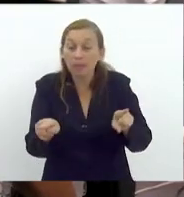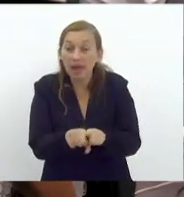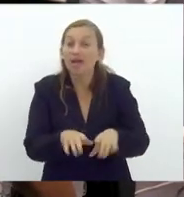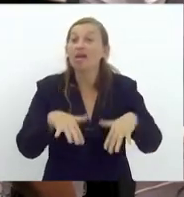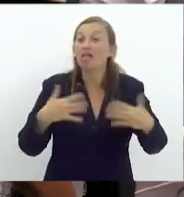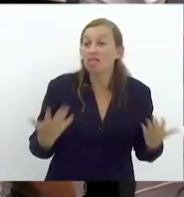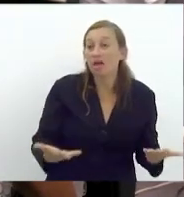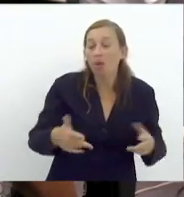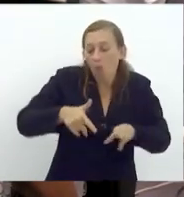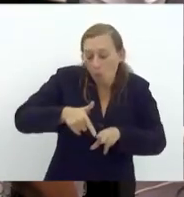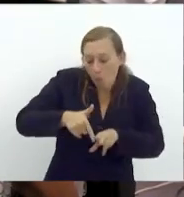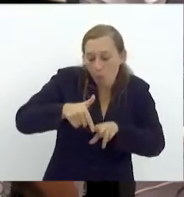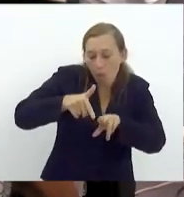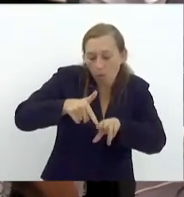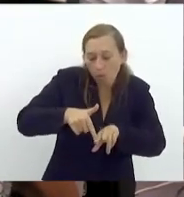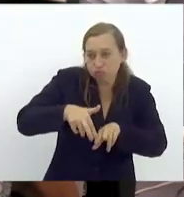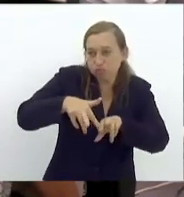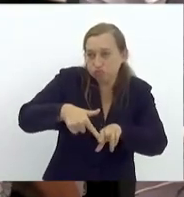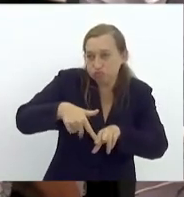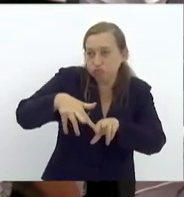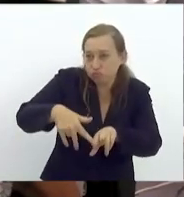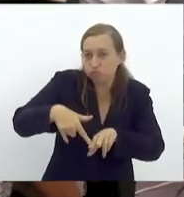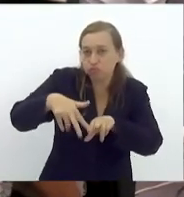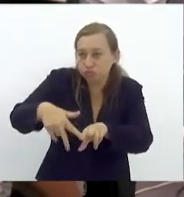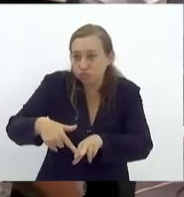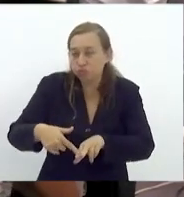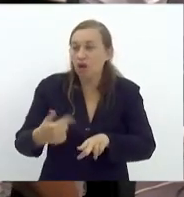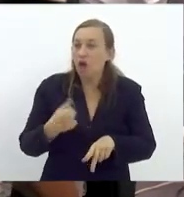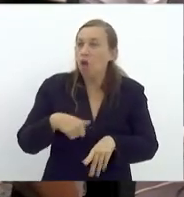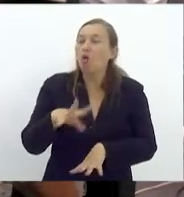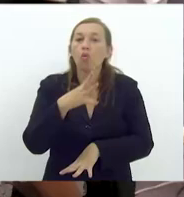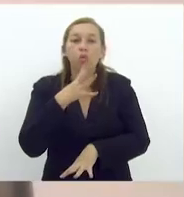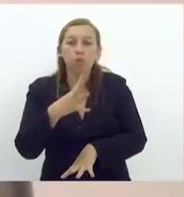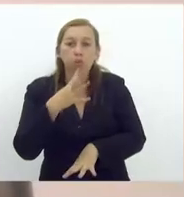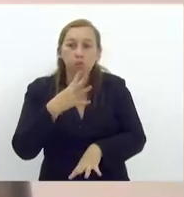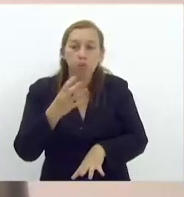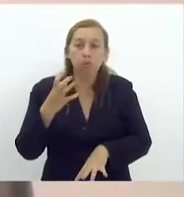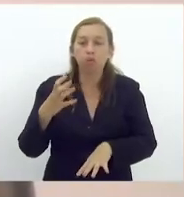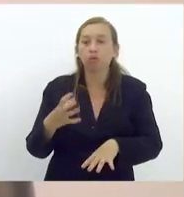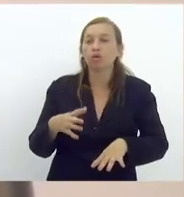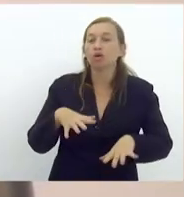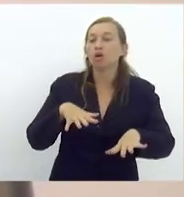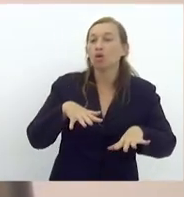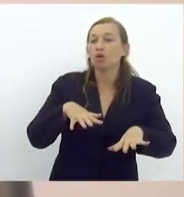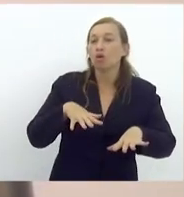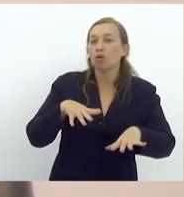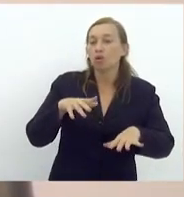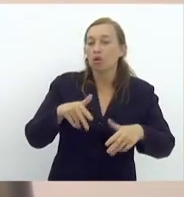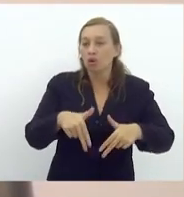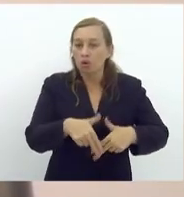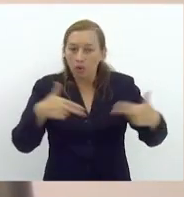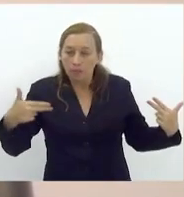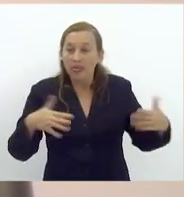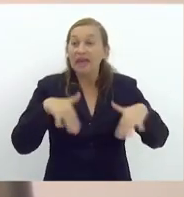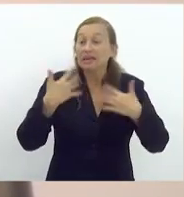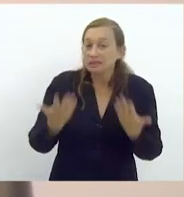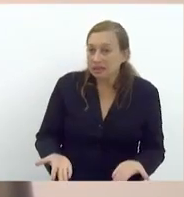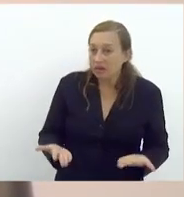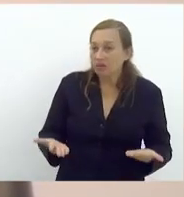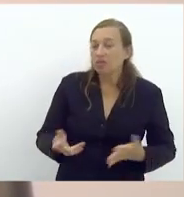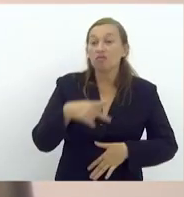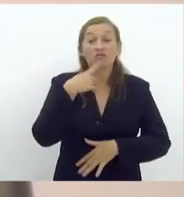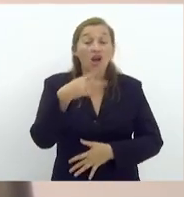foi por causa do skate que eu passei a conhecer o Hip Hop então é vamos